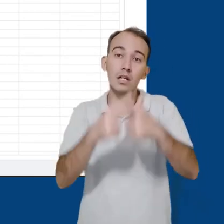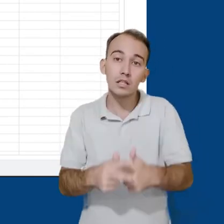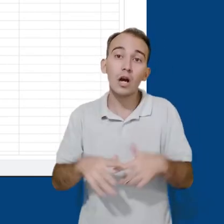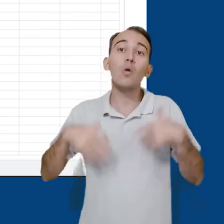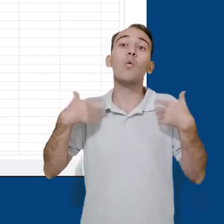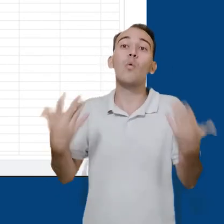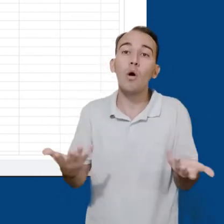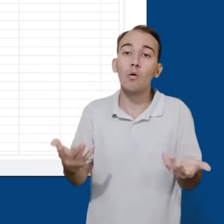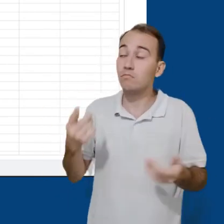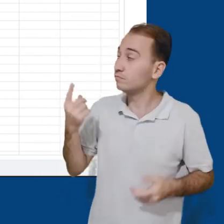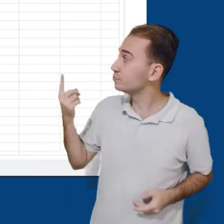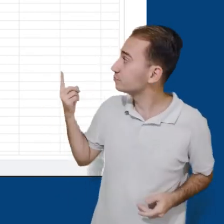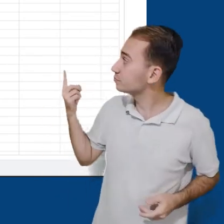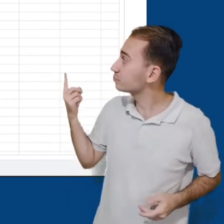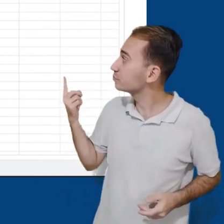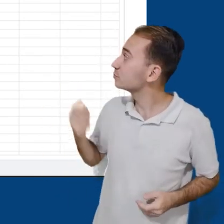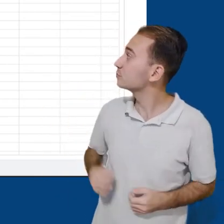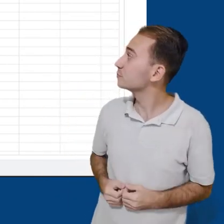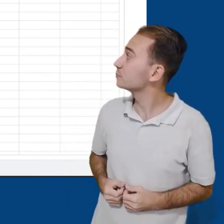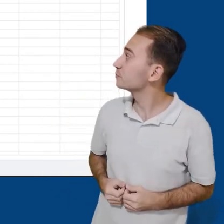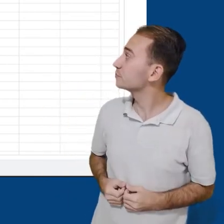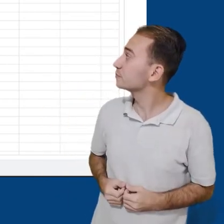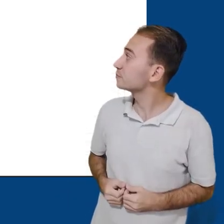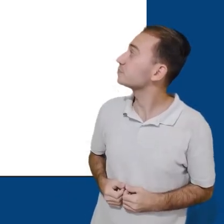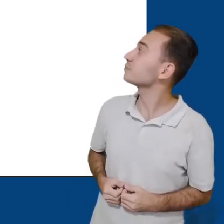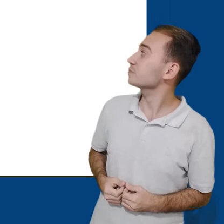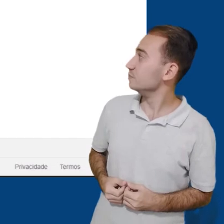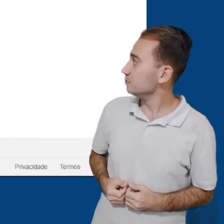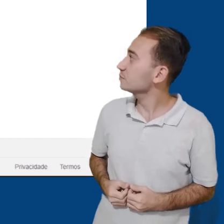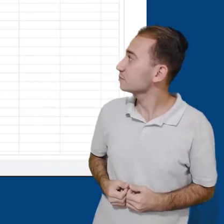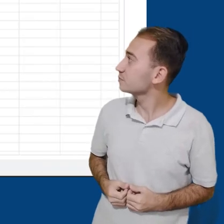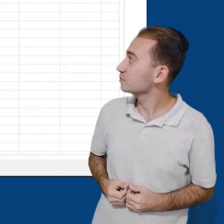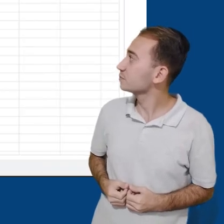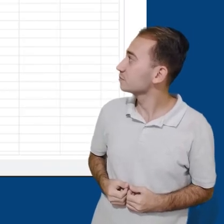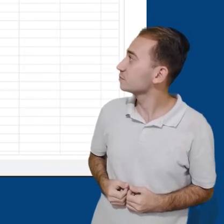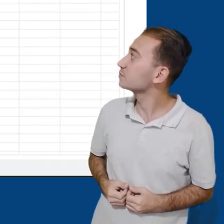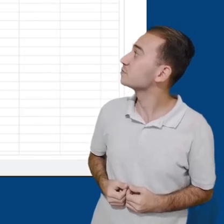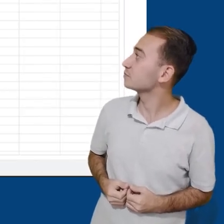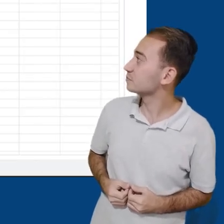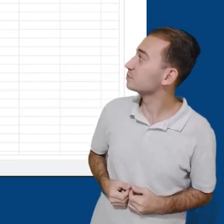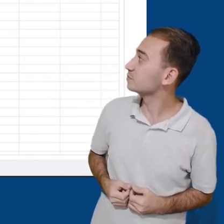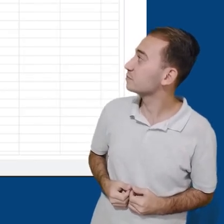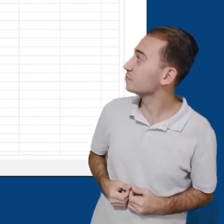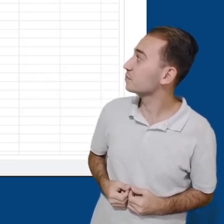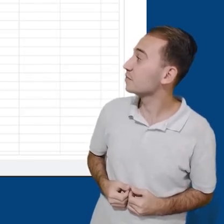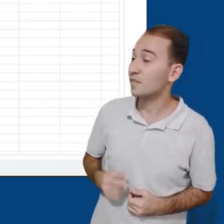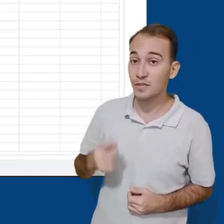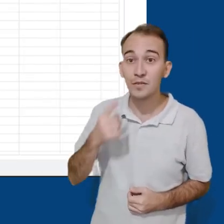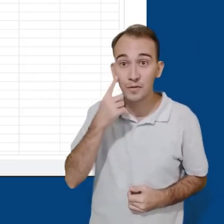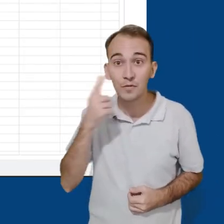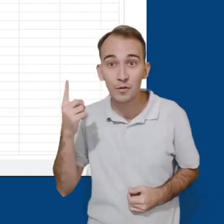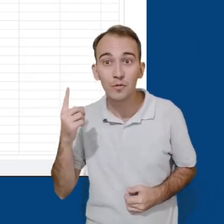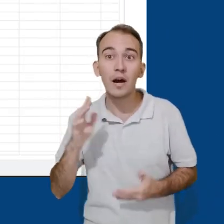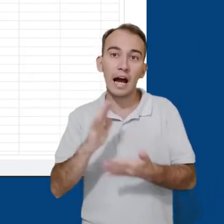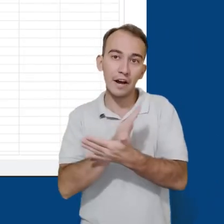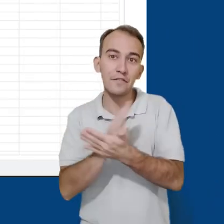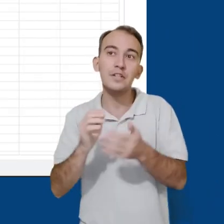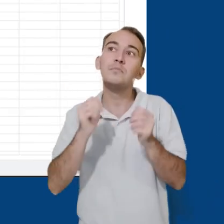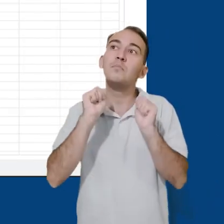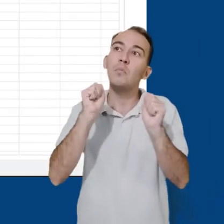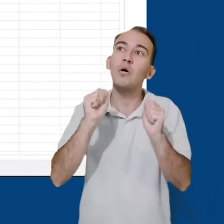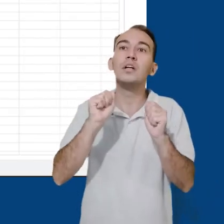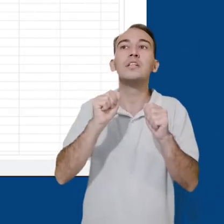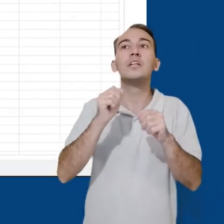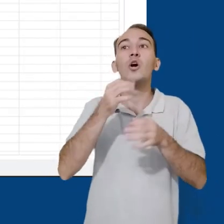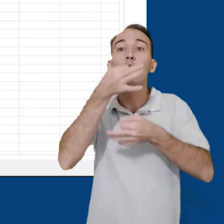ao site que colocamos basta clicar sobre o link e seremos redirecionadas uma ferramenta interessante caso essa planilha esteja sendo